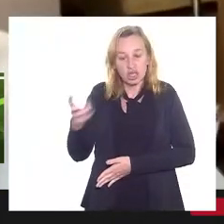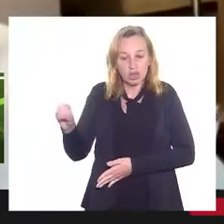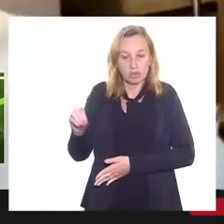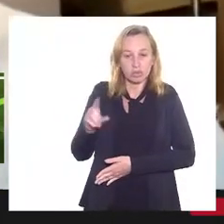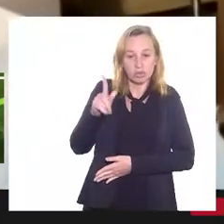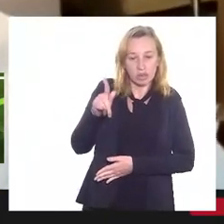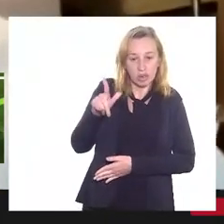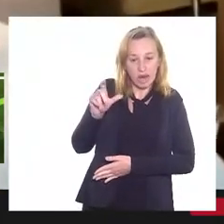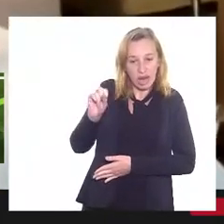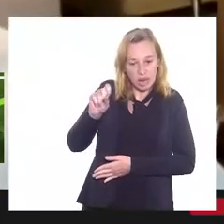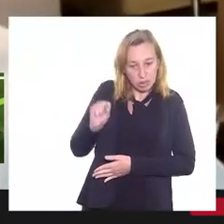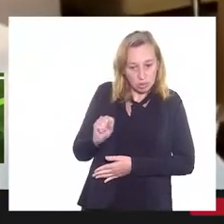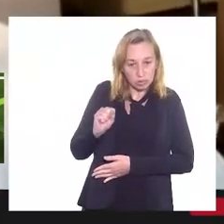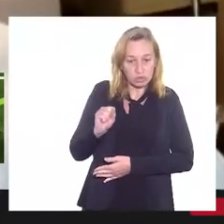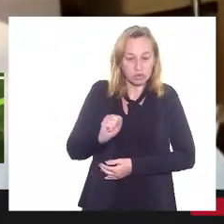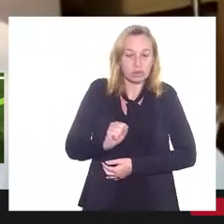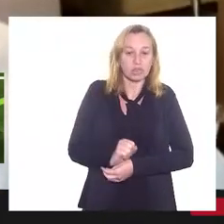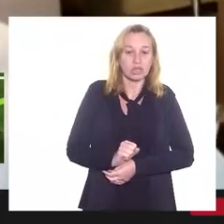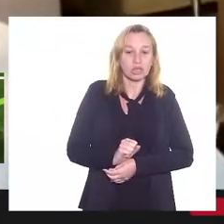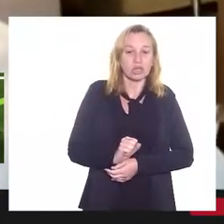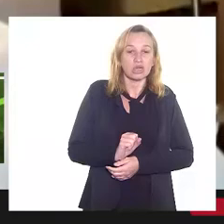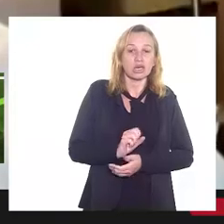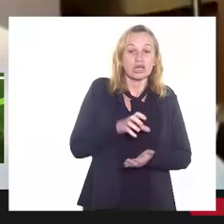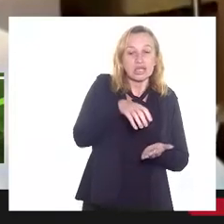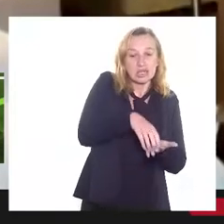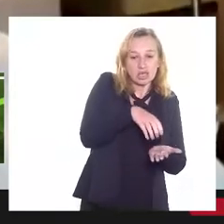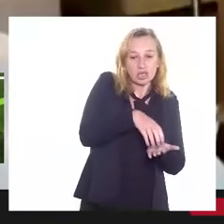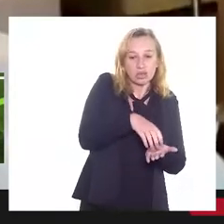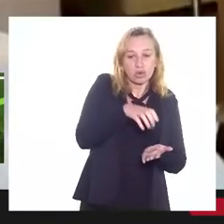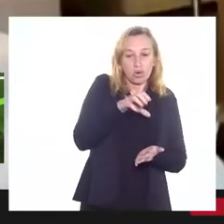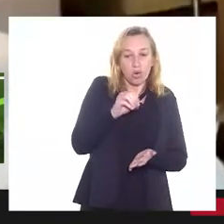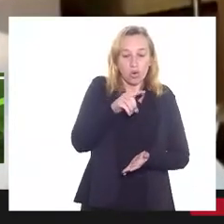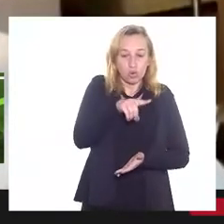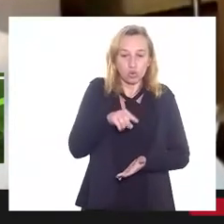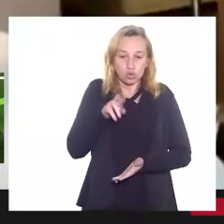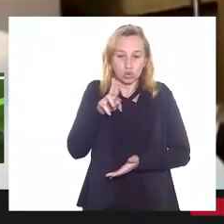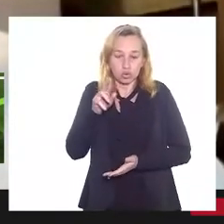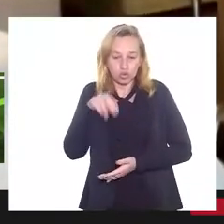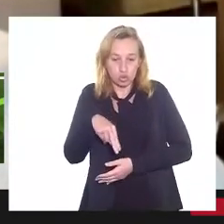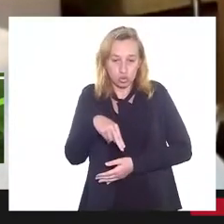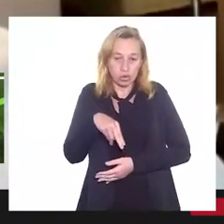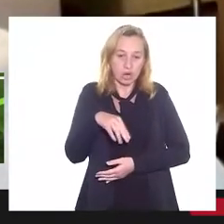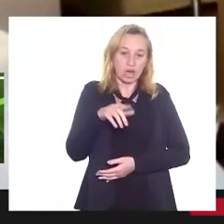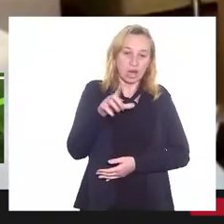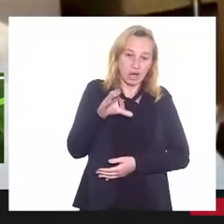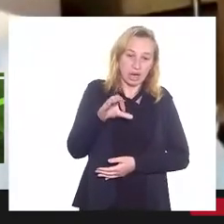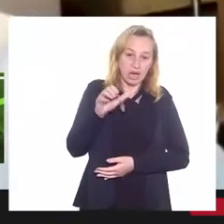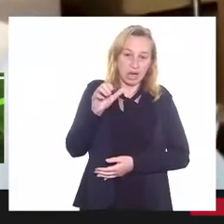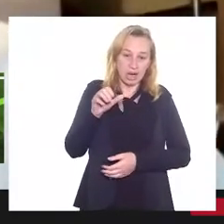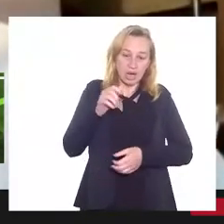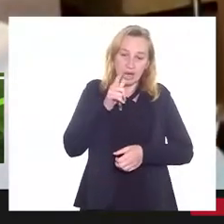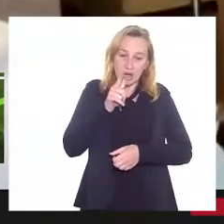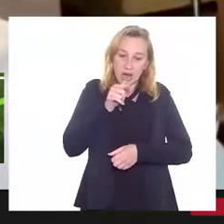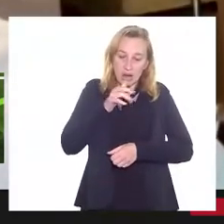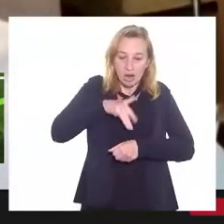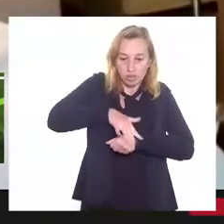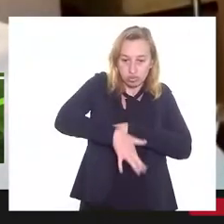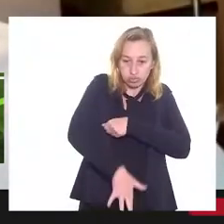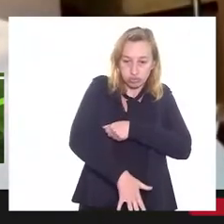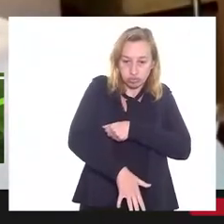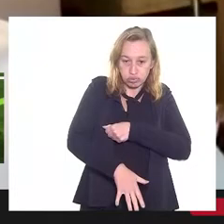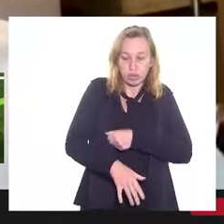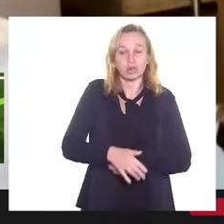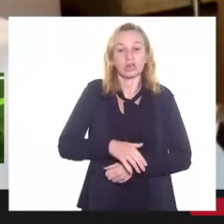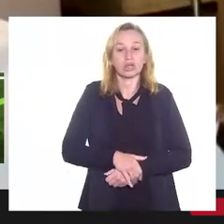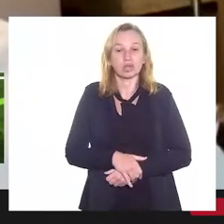Araruama centro da cachoeira na casa de caridade Cabana do pastor Belo tempo de Hassan lá